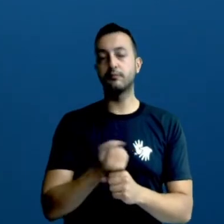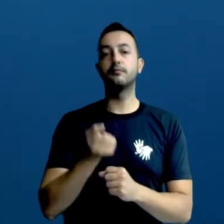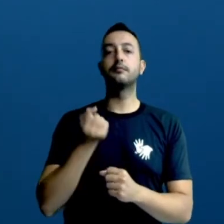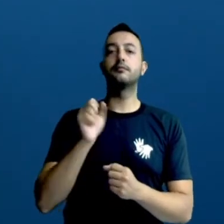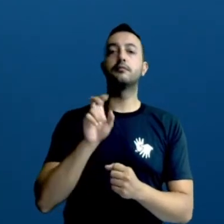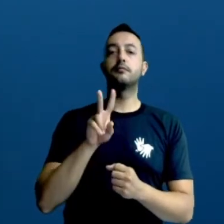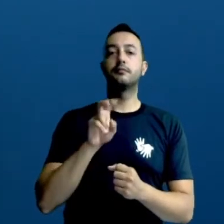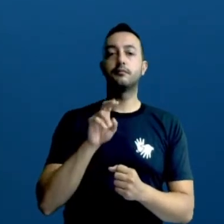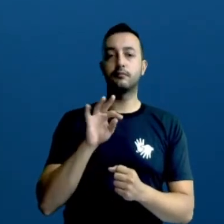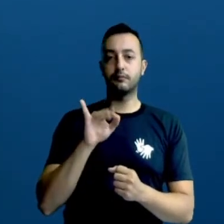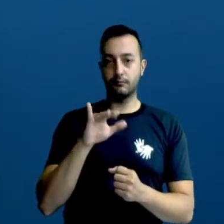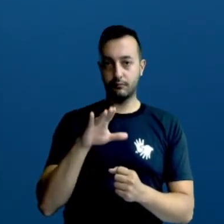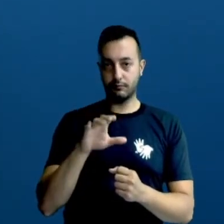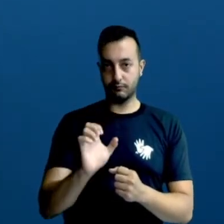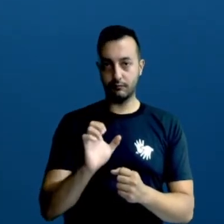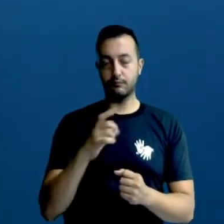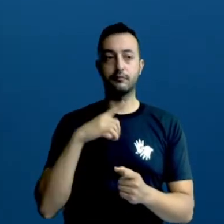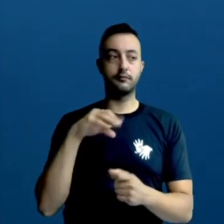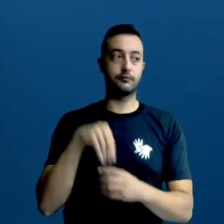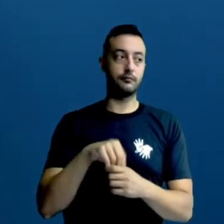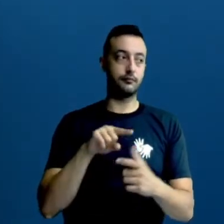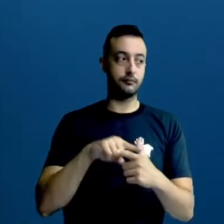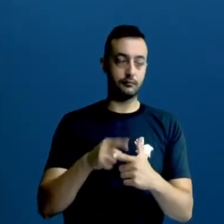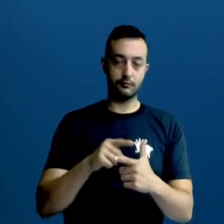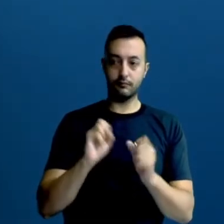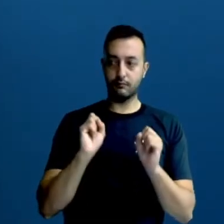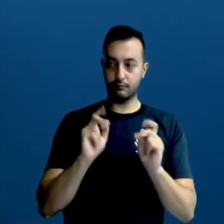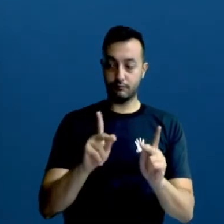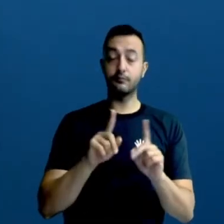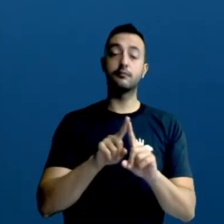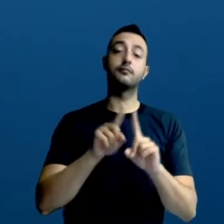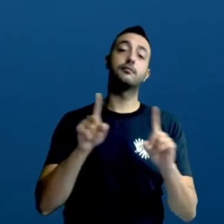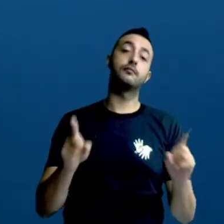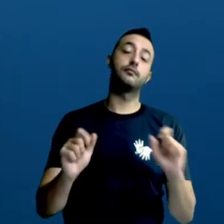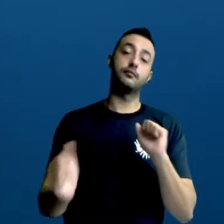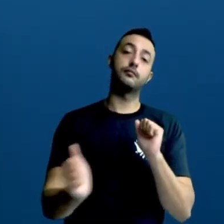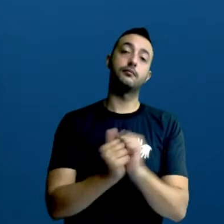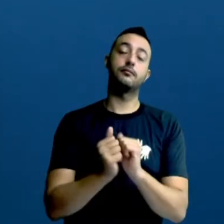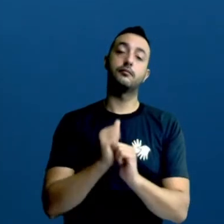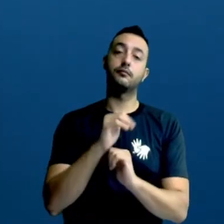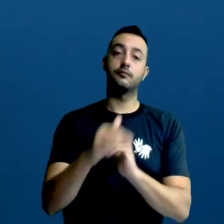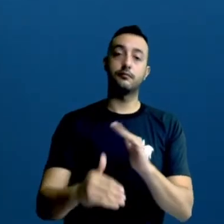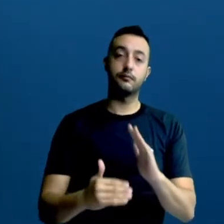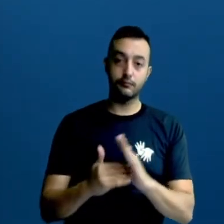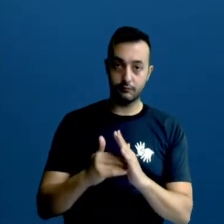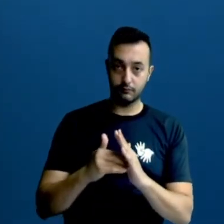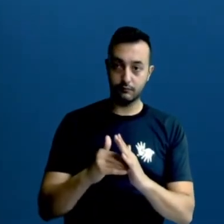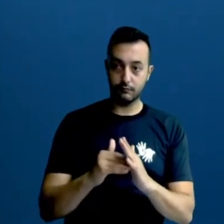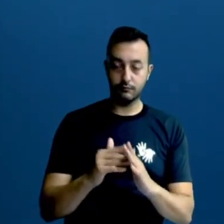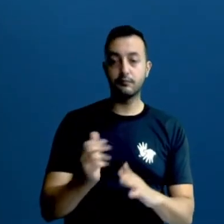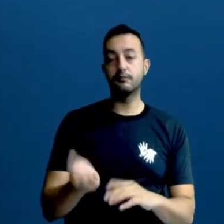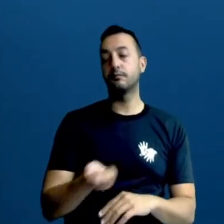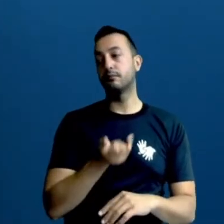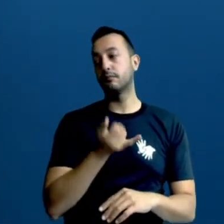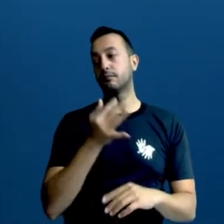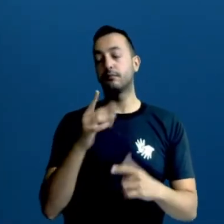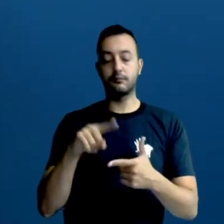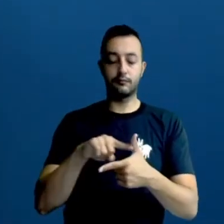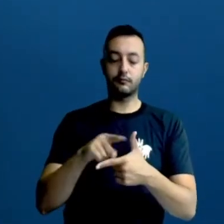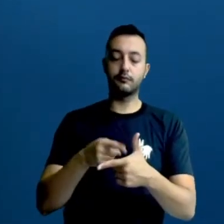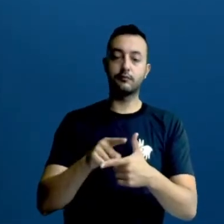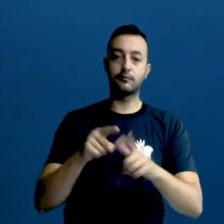porque em cada vértice a gente vai ter um ângulo interno. Ok, mas juntando todos, quantos